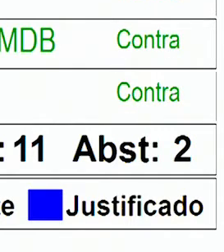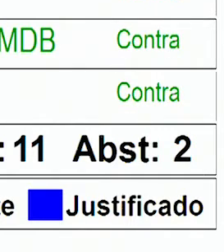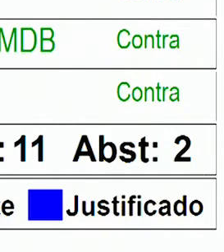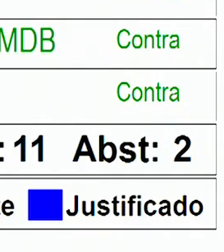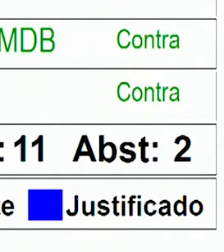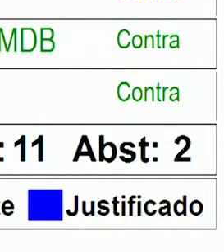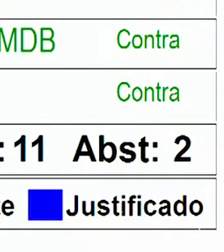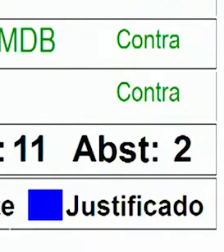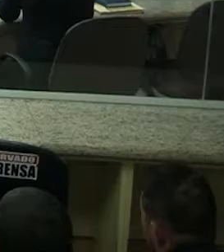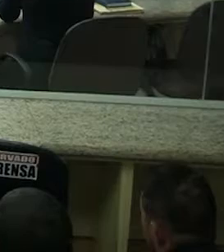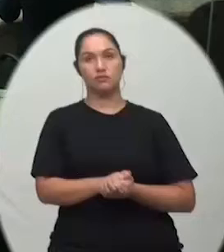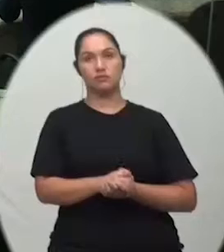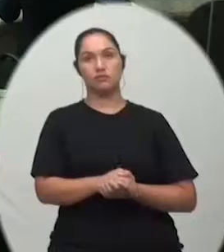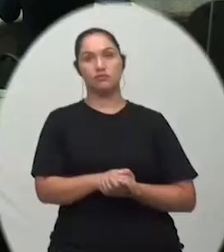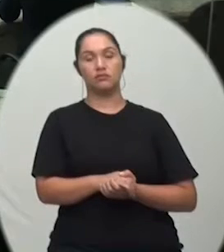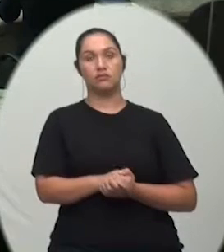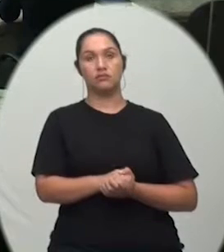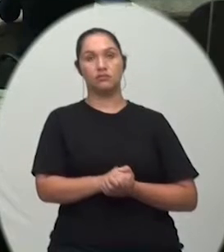abstenção.